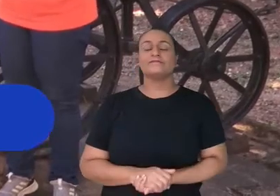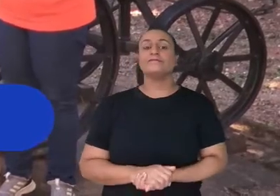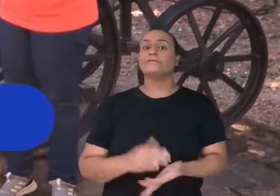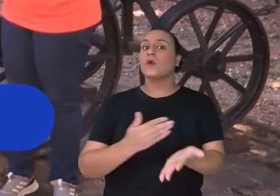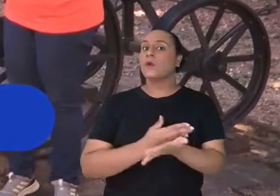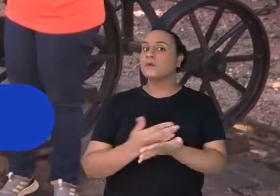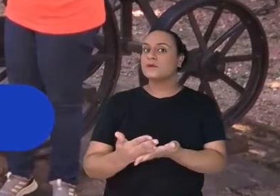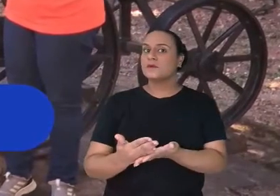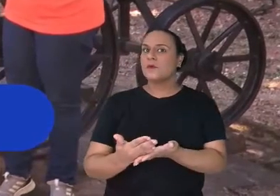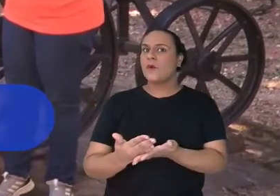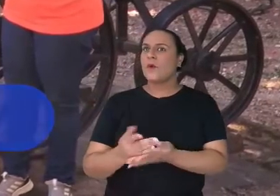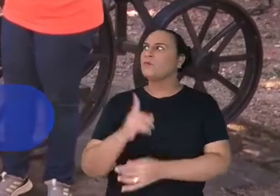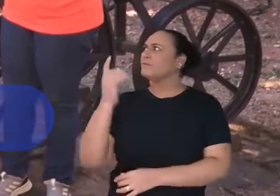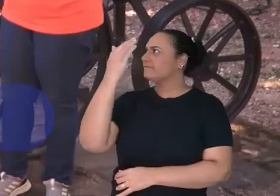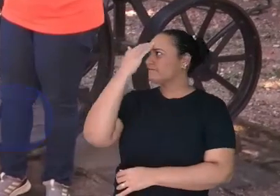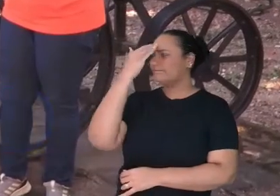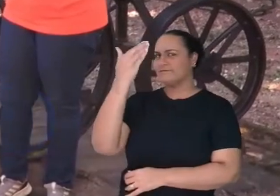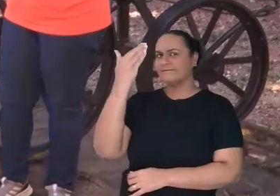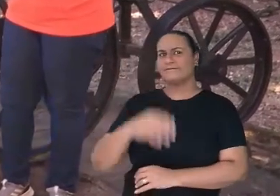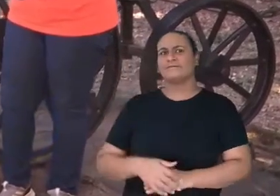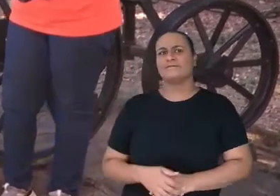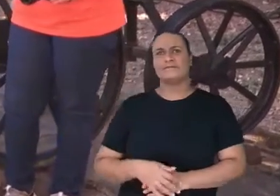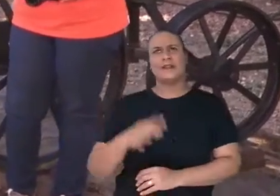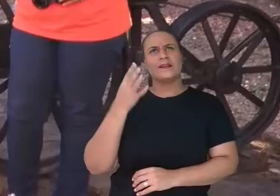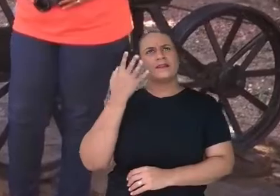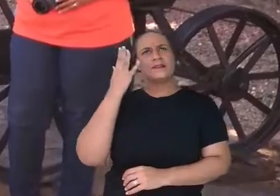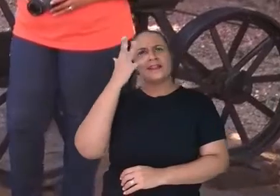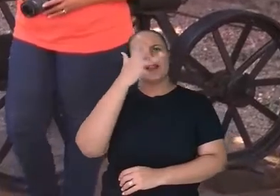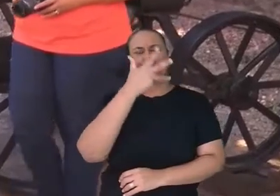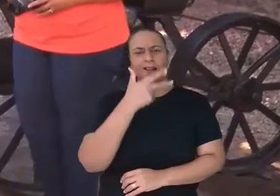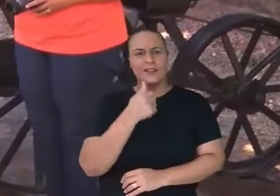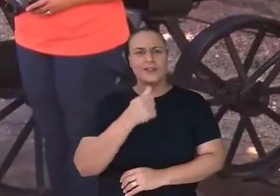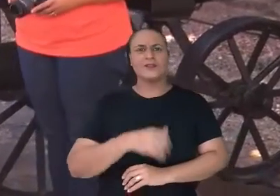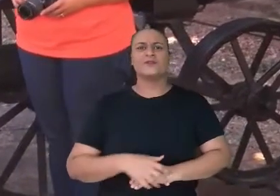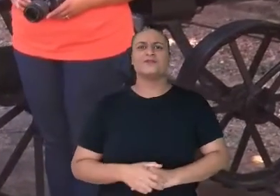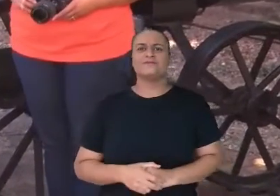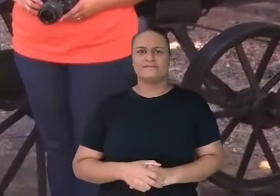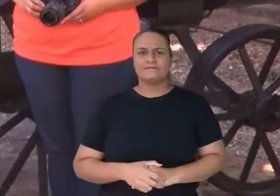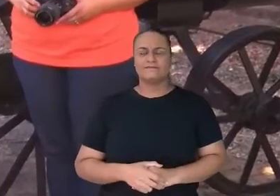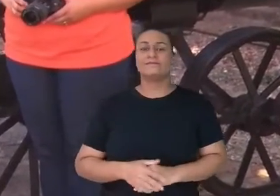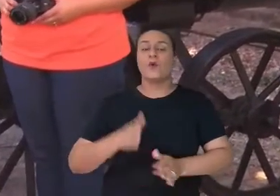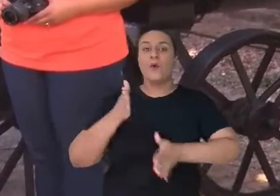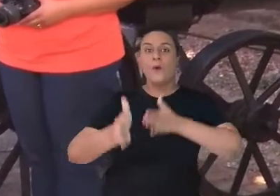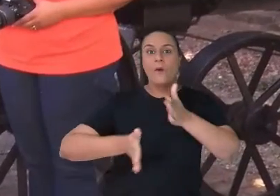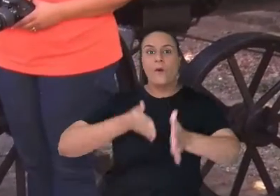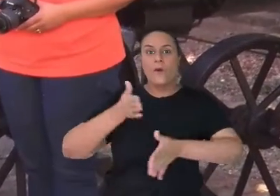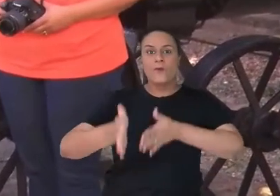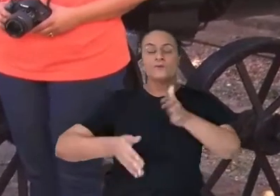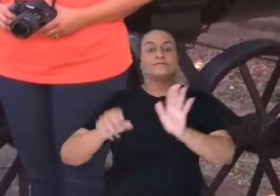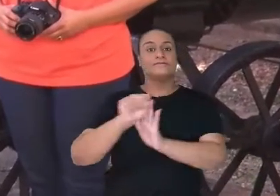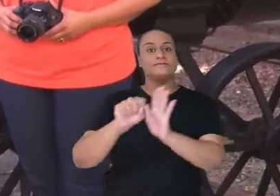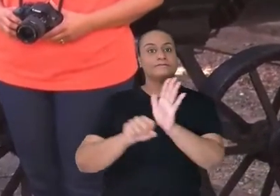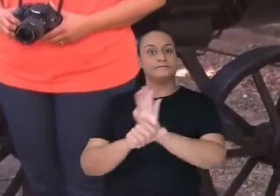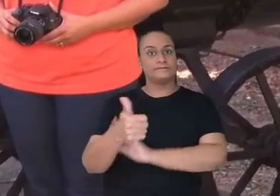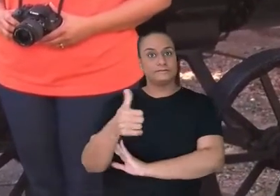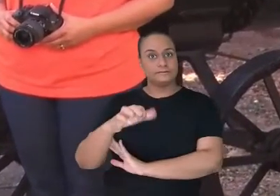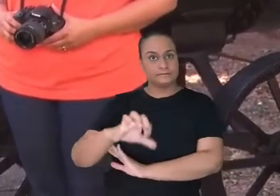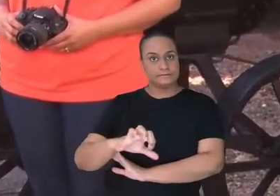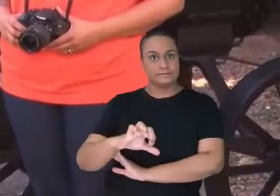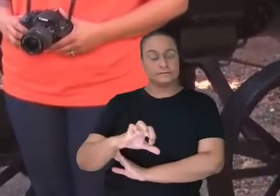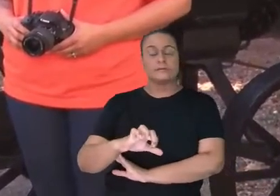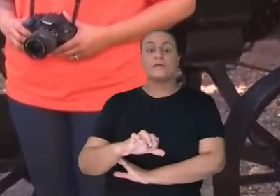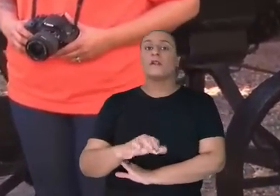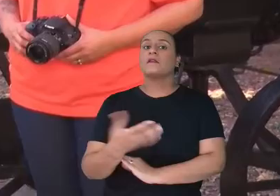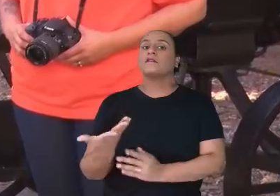começou logo aqui, ó, em frente a uma peça. Que coisa linda! São a locomotiva do século XIX. A gente vai ver aqui no